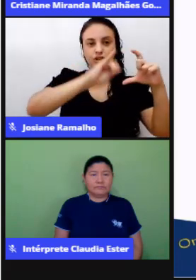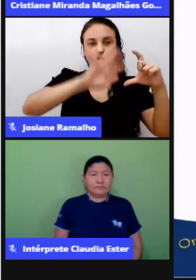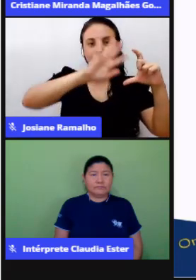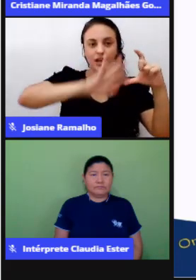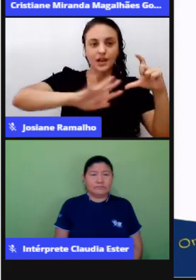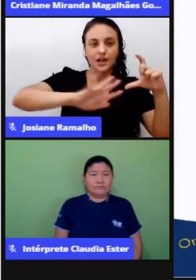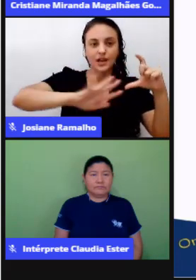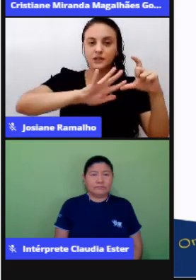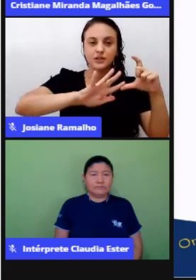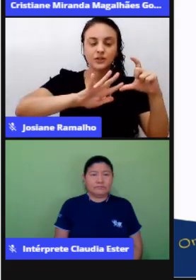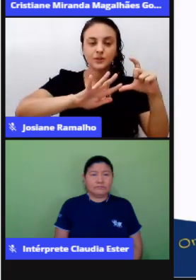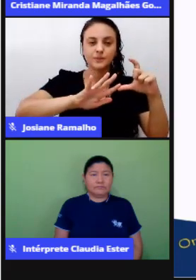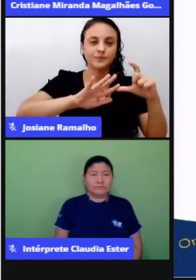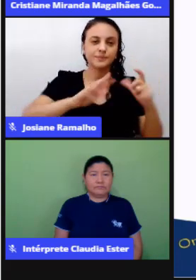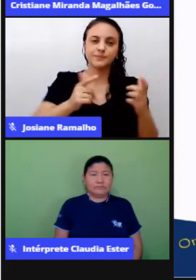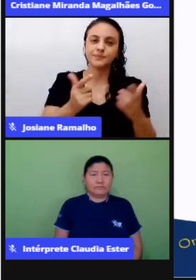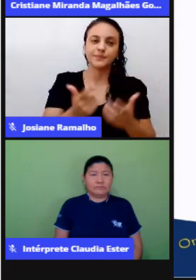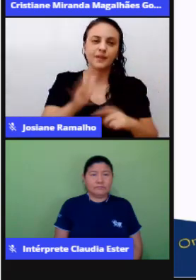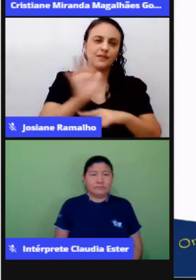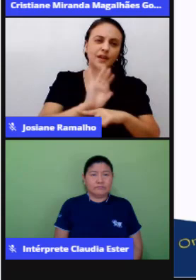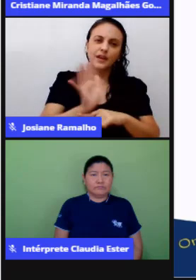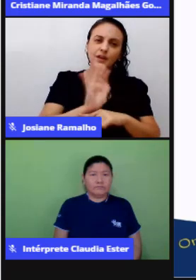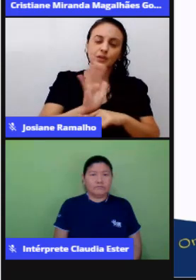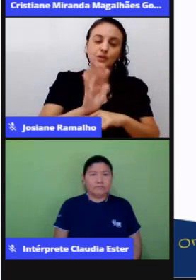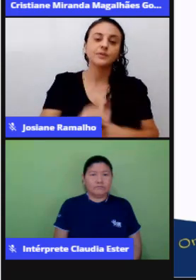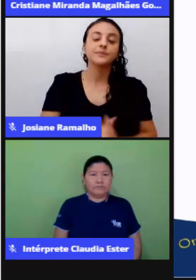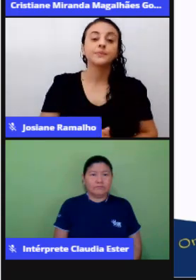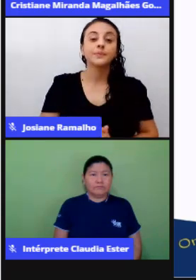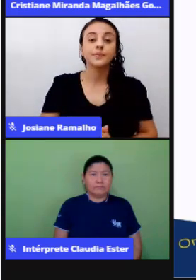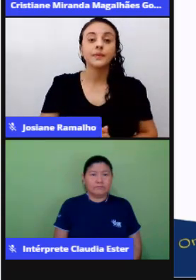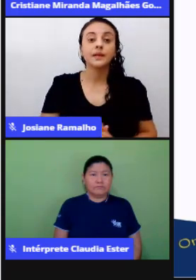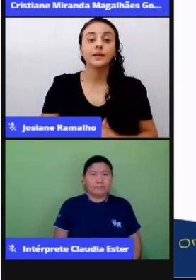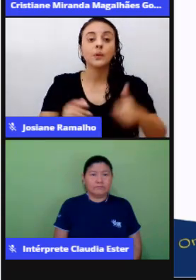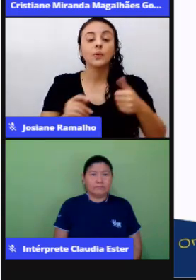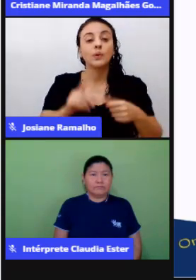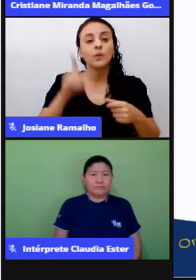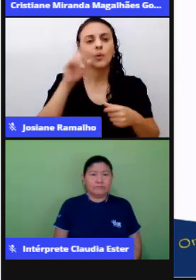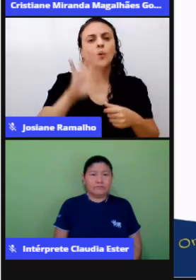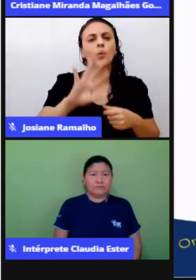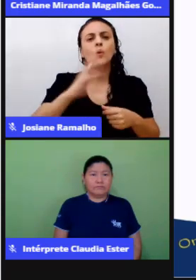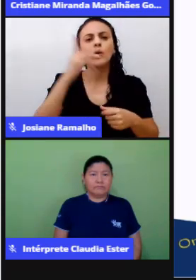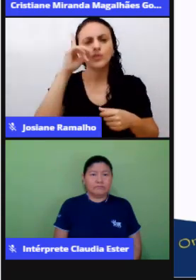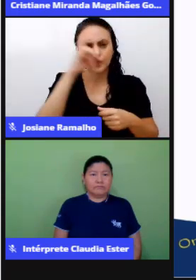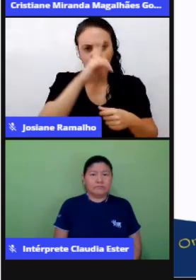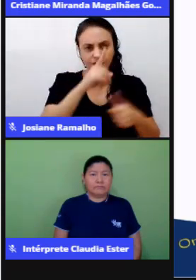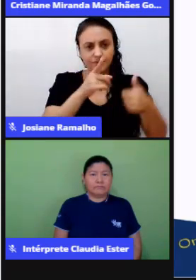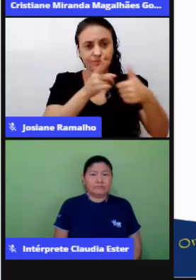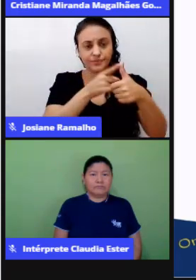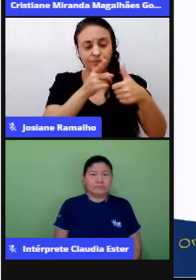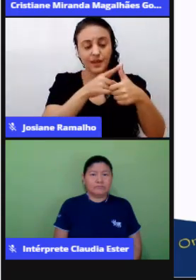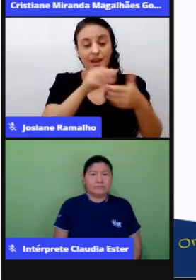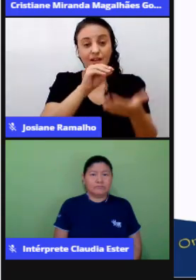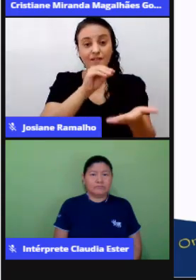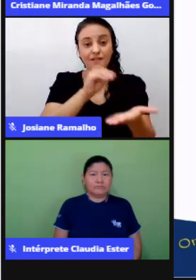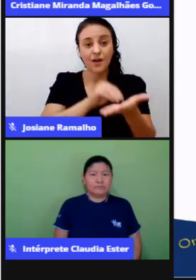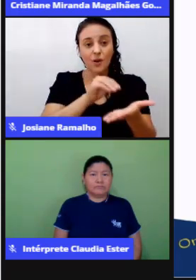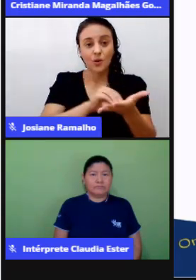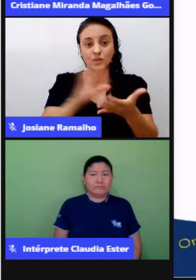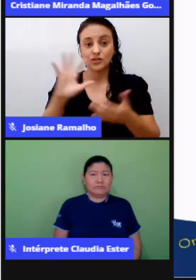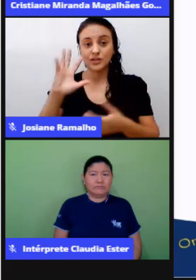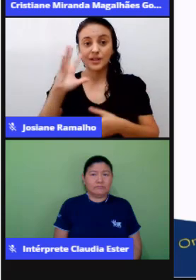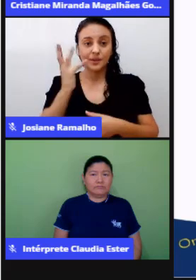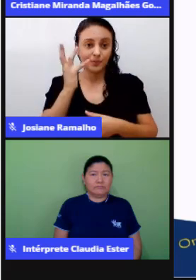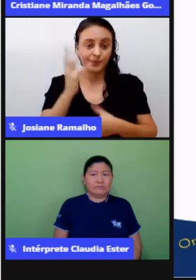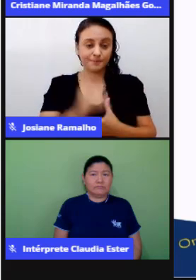determinadas dificuldades. A primeira é a falta de tempo cronológico. Esse tempo cronológico